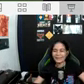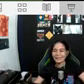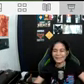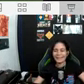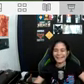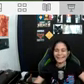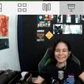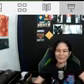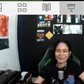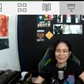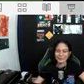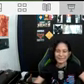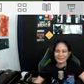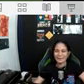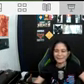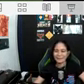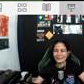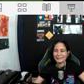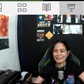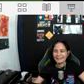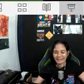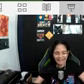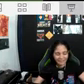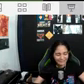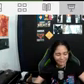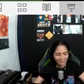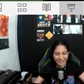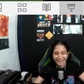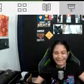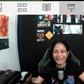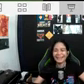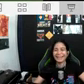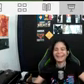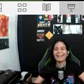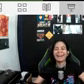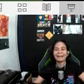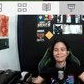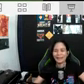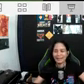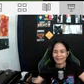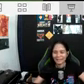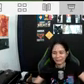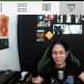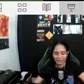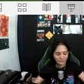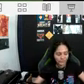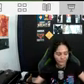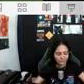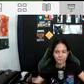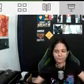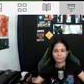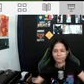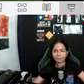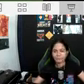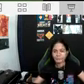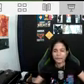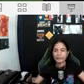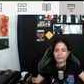né? Talvez influenciasse na diabetes. Mas em questão do rendimento,